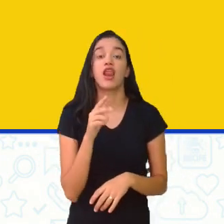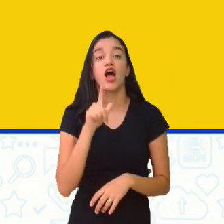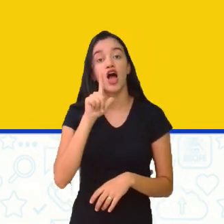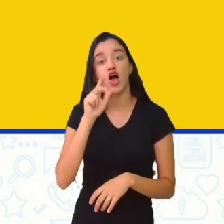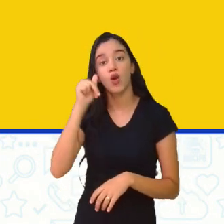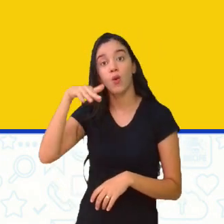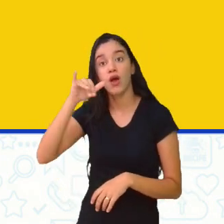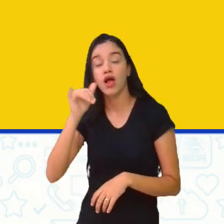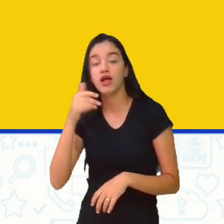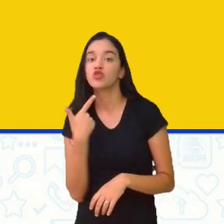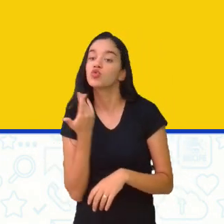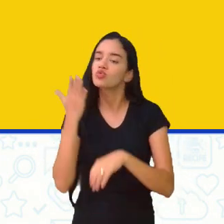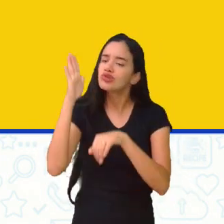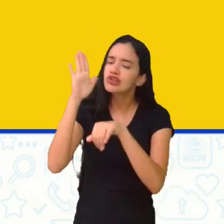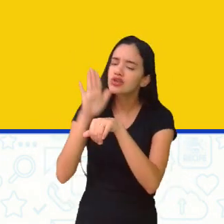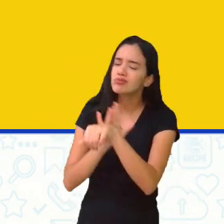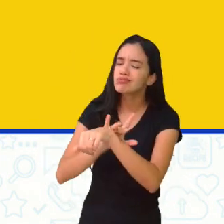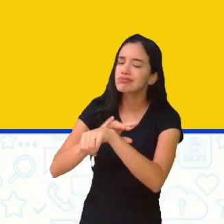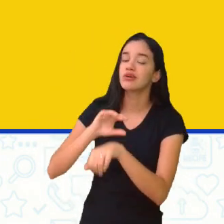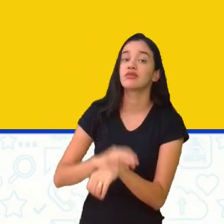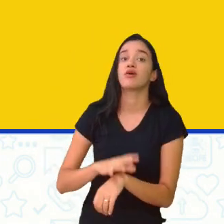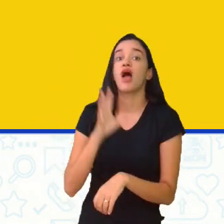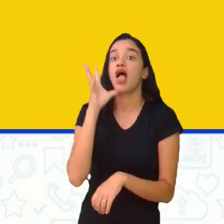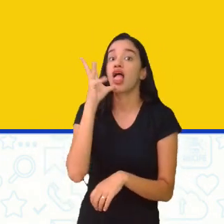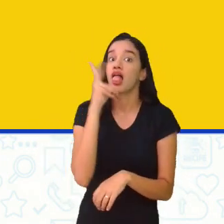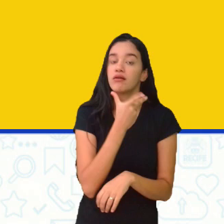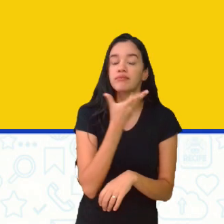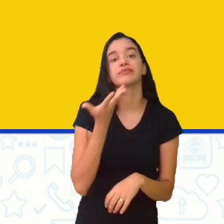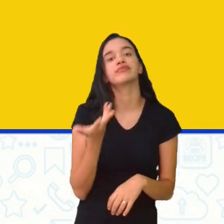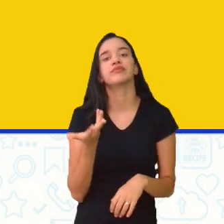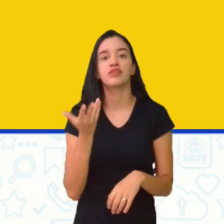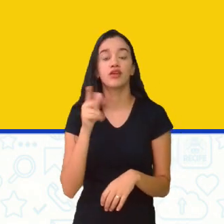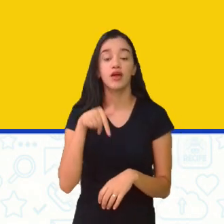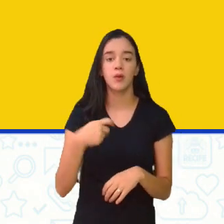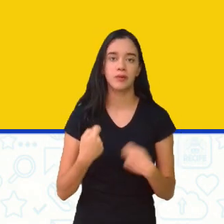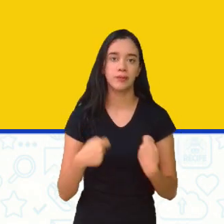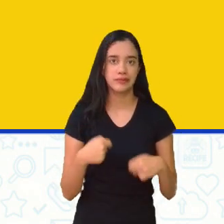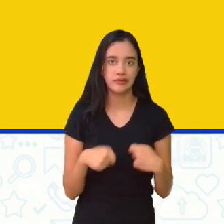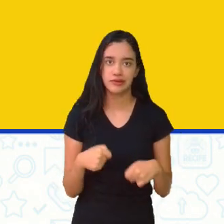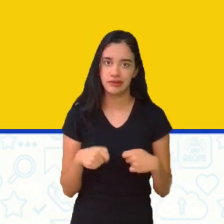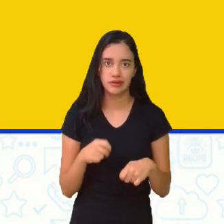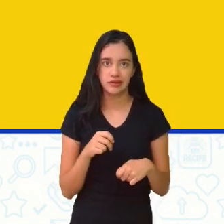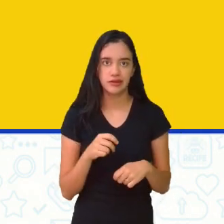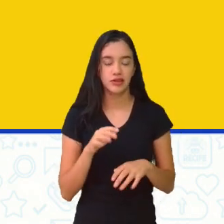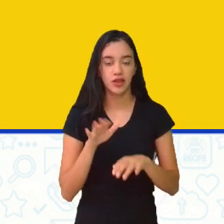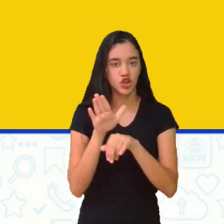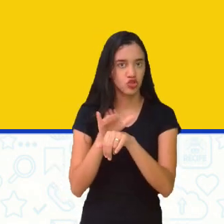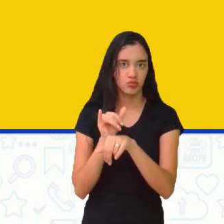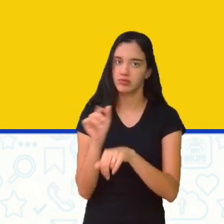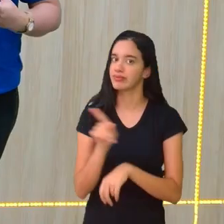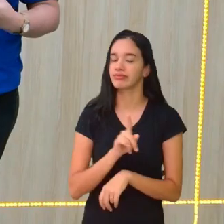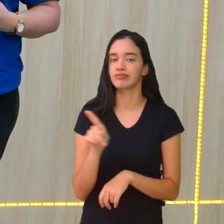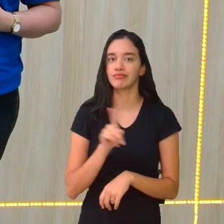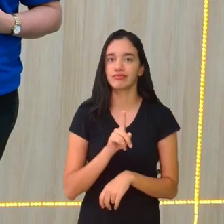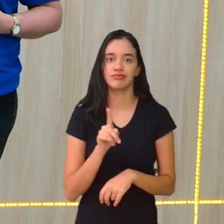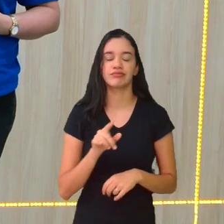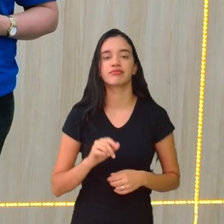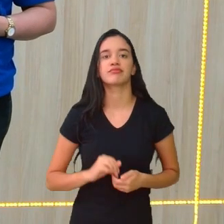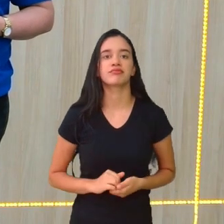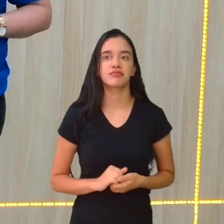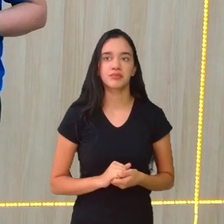estou te chamando faz tempo, não é? Então, essa fala aí, Luana, nem precisa dizer que está chamando, né? É um